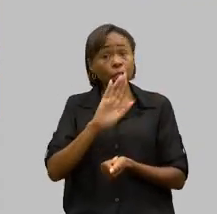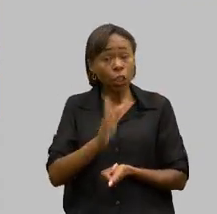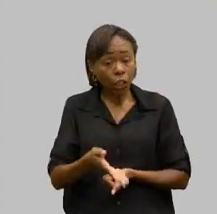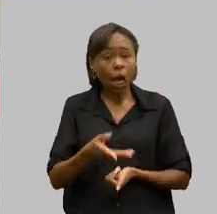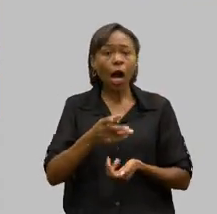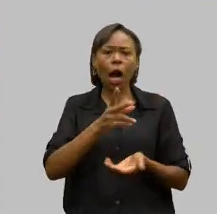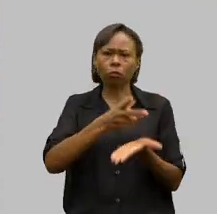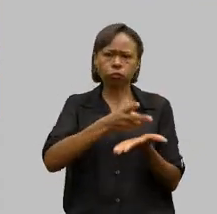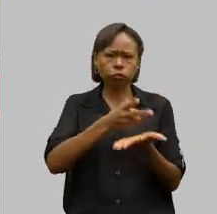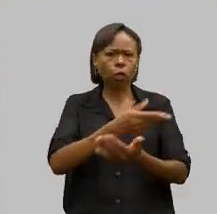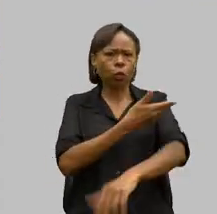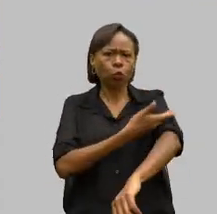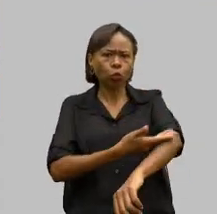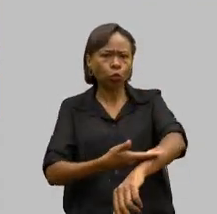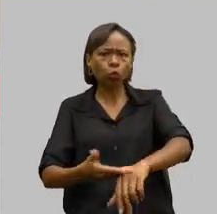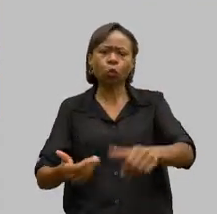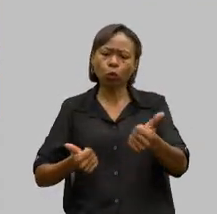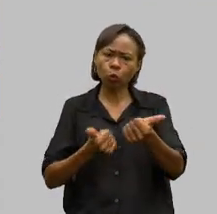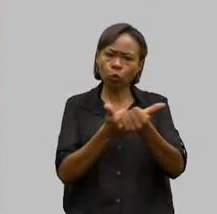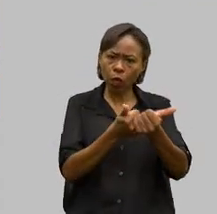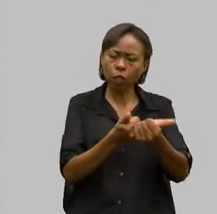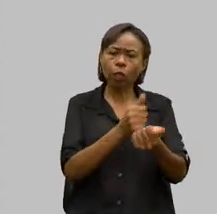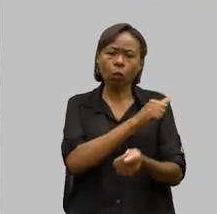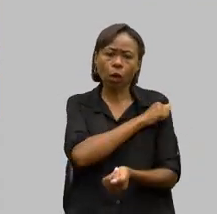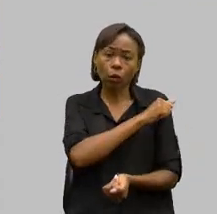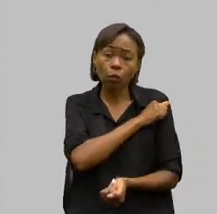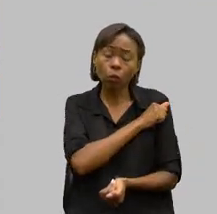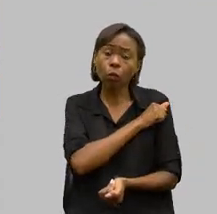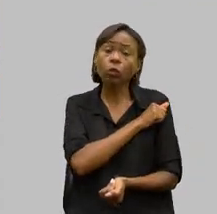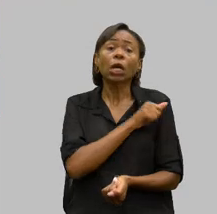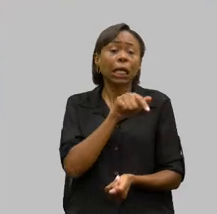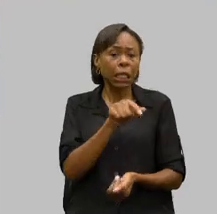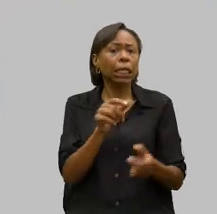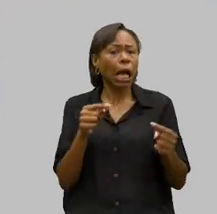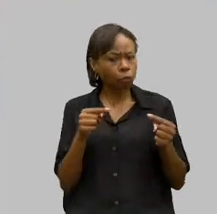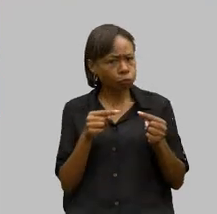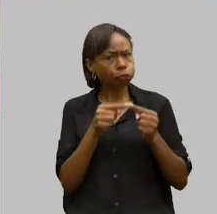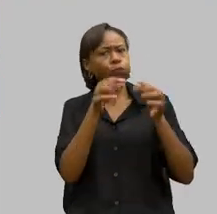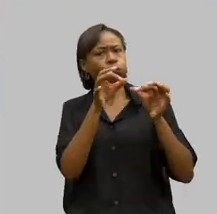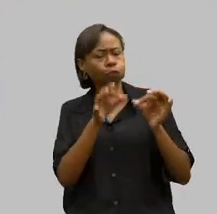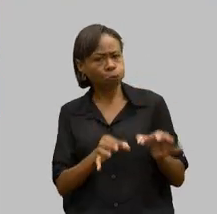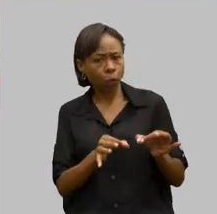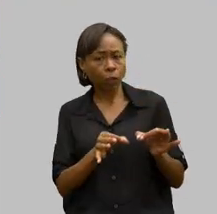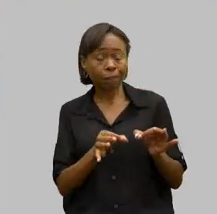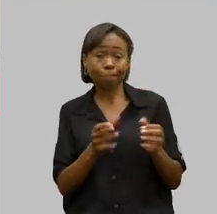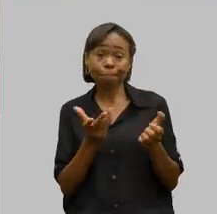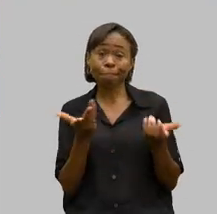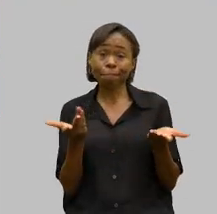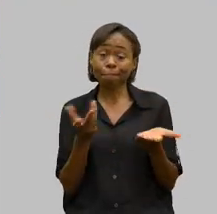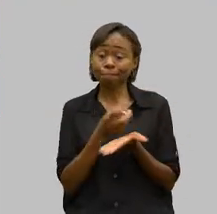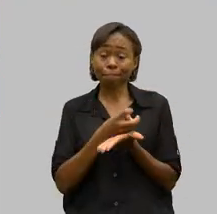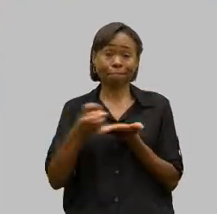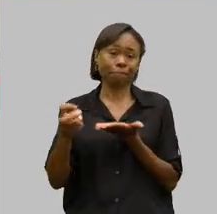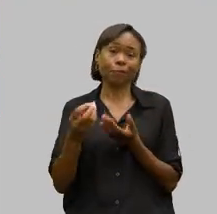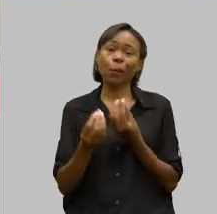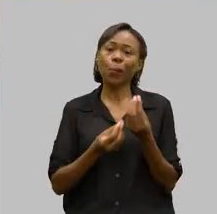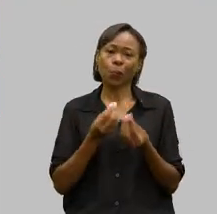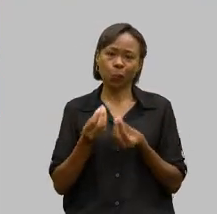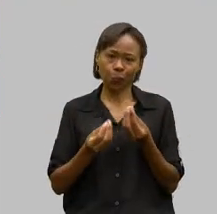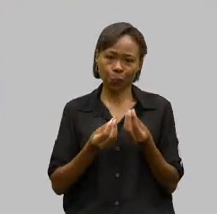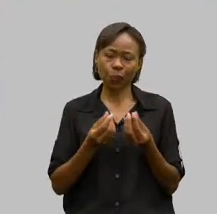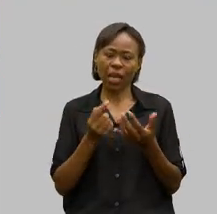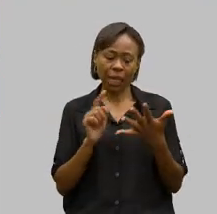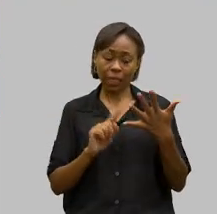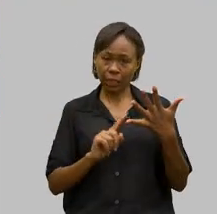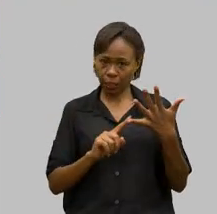ao estudante e que a assistência está dando certo. Então, acho que essa é a minha quinta pergunta. Para